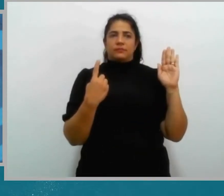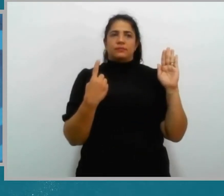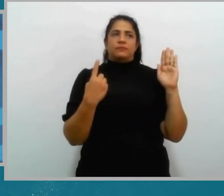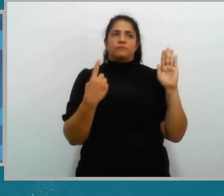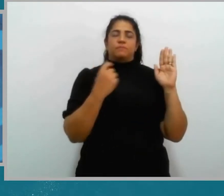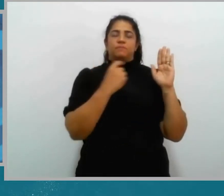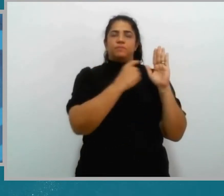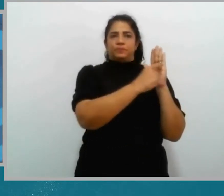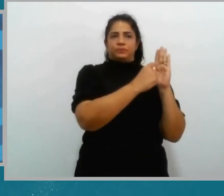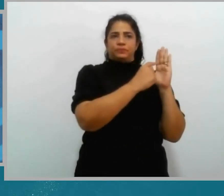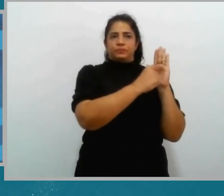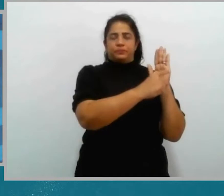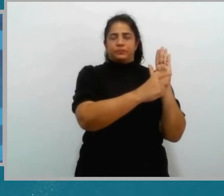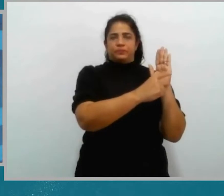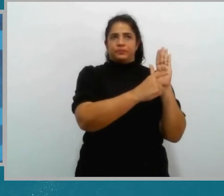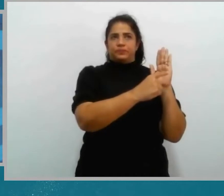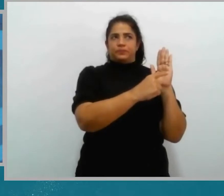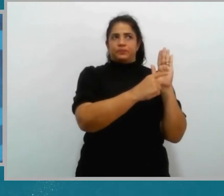versículo